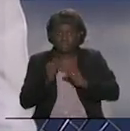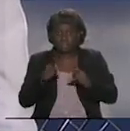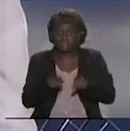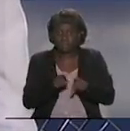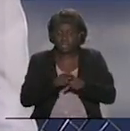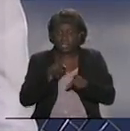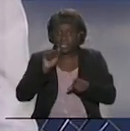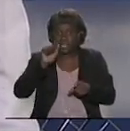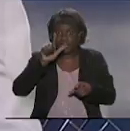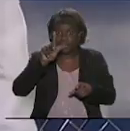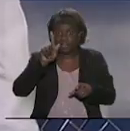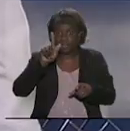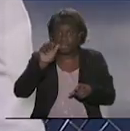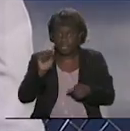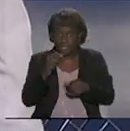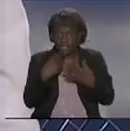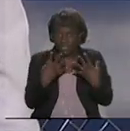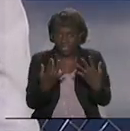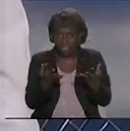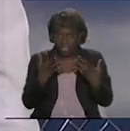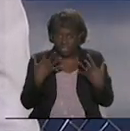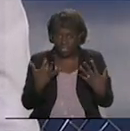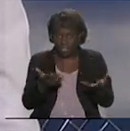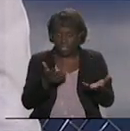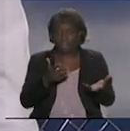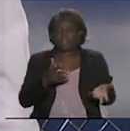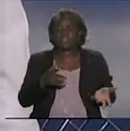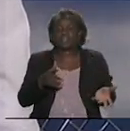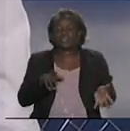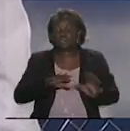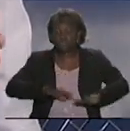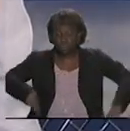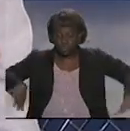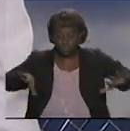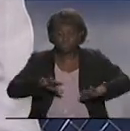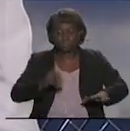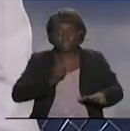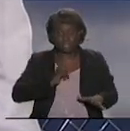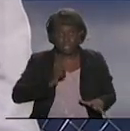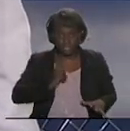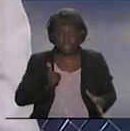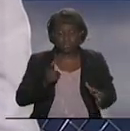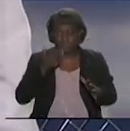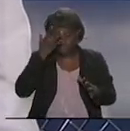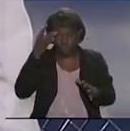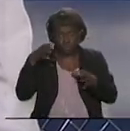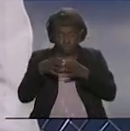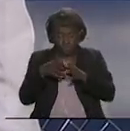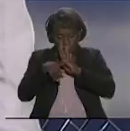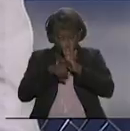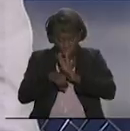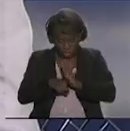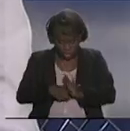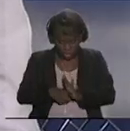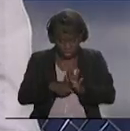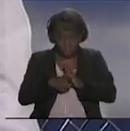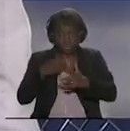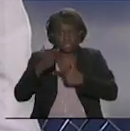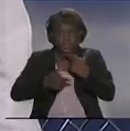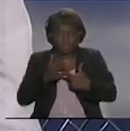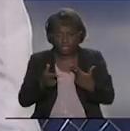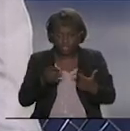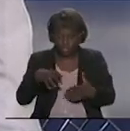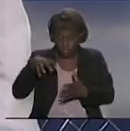produção de algas. Então, em todas essas áreas, existem os pesquisadores que